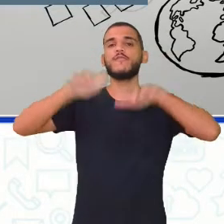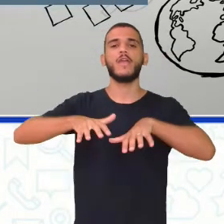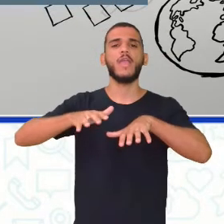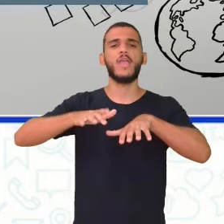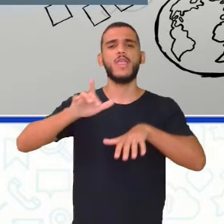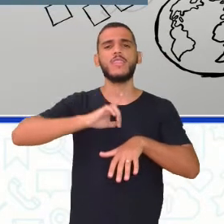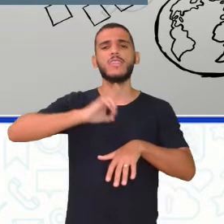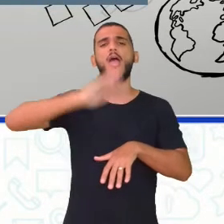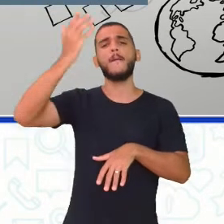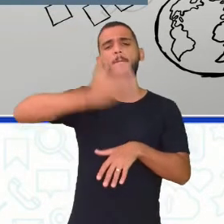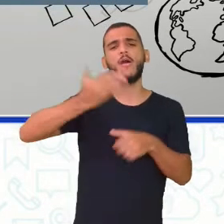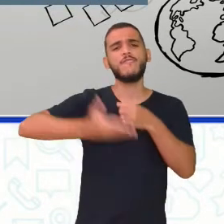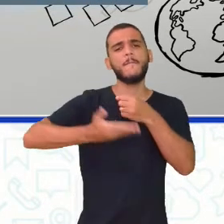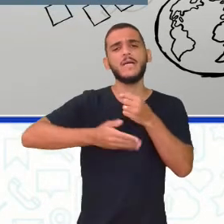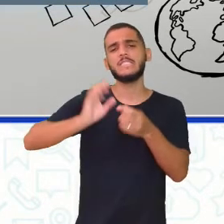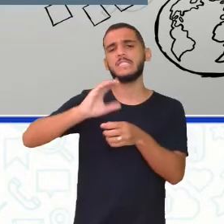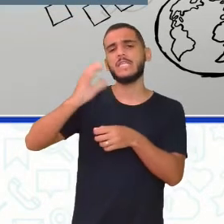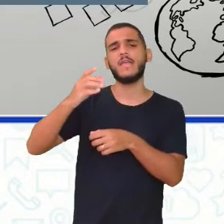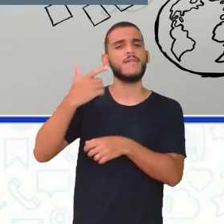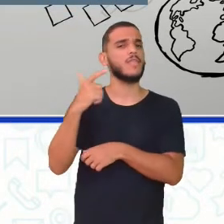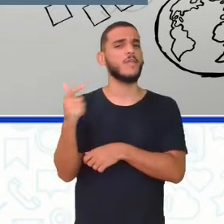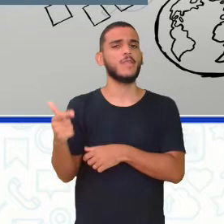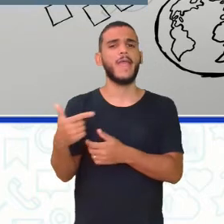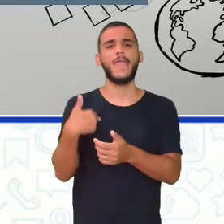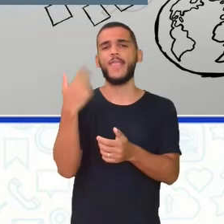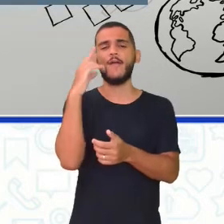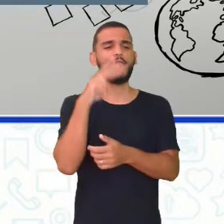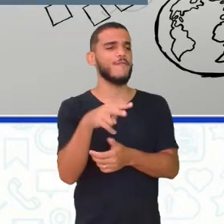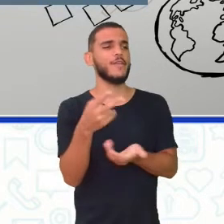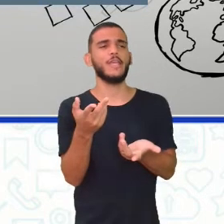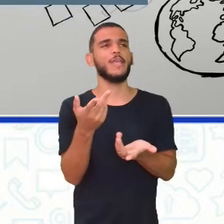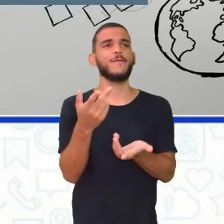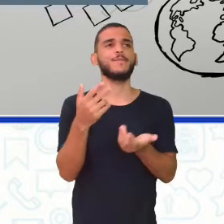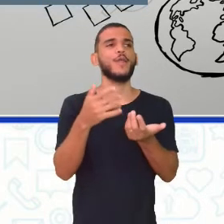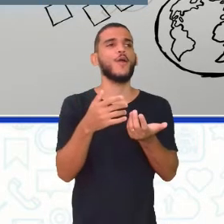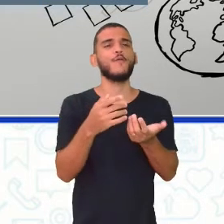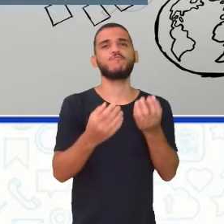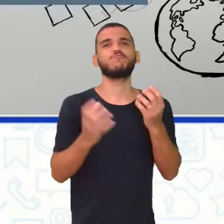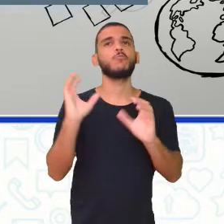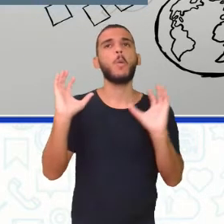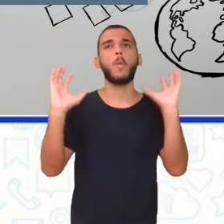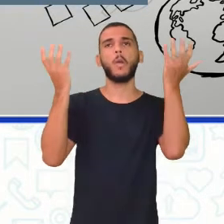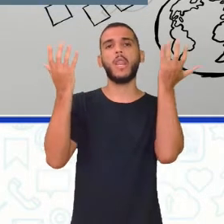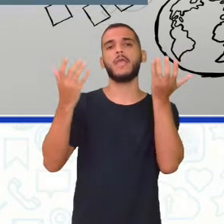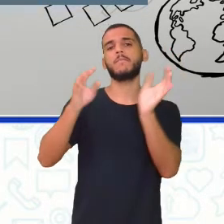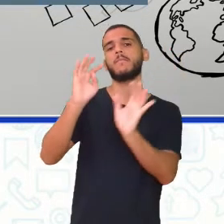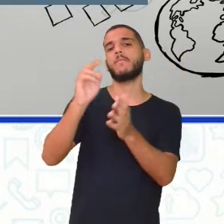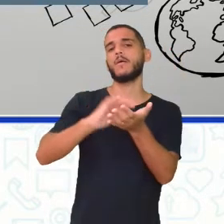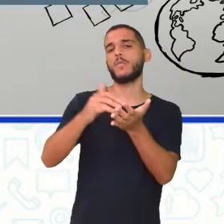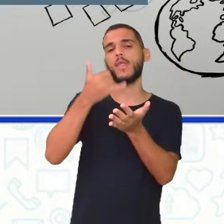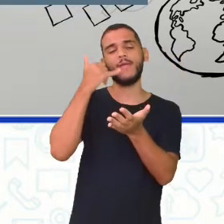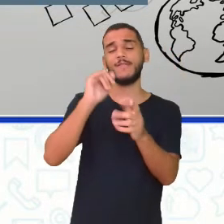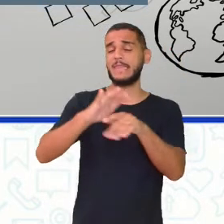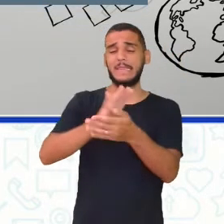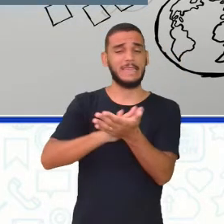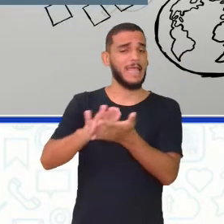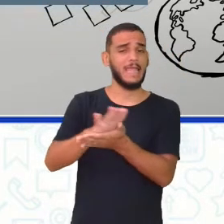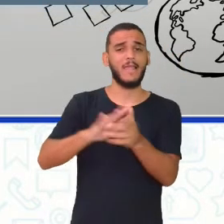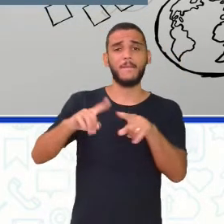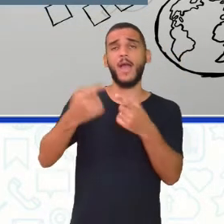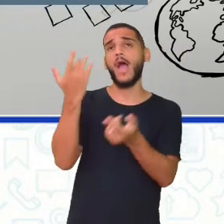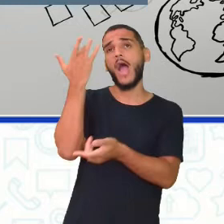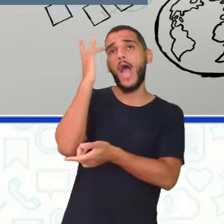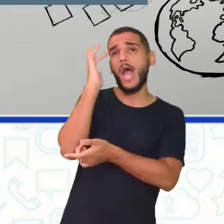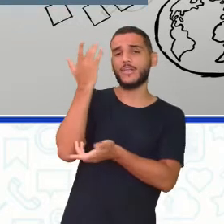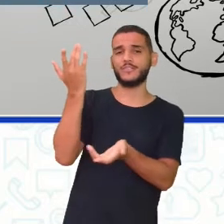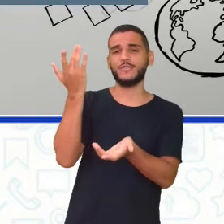isso? Tenho não. Não li a previsão do tempo, não olhei o clima-tempo do meu telefone, mas eu acho que vai. Então, aqui a